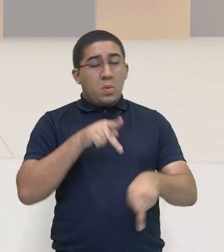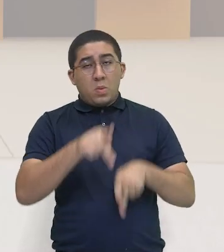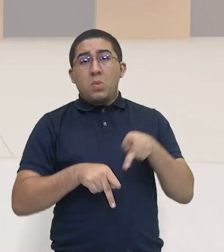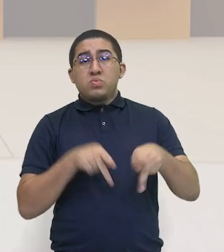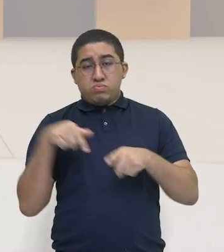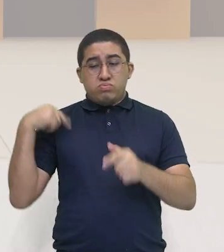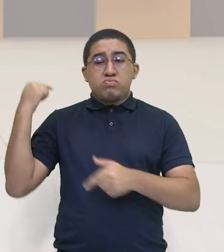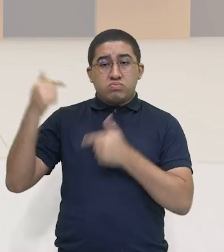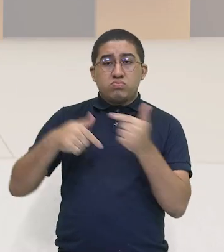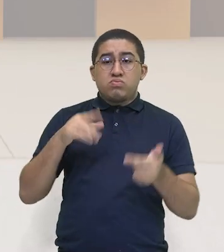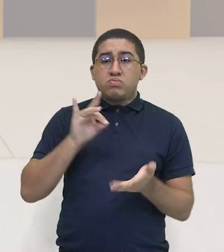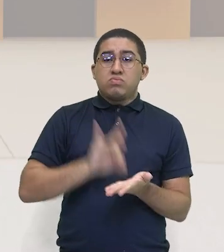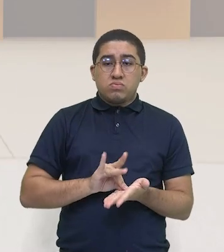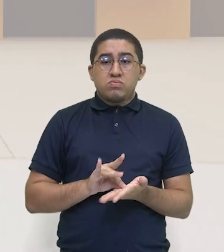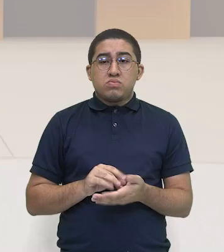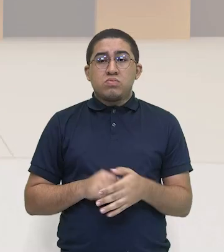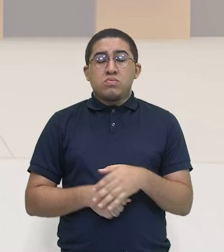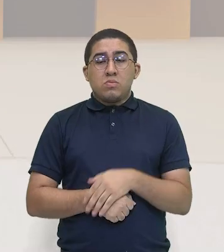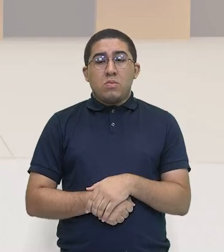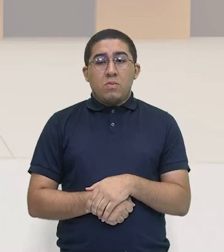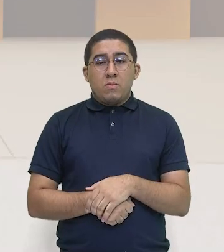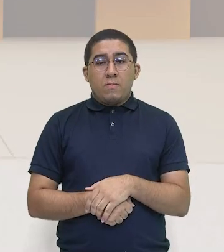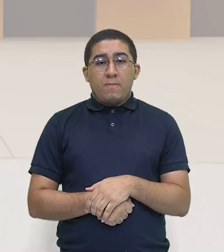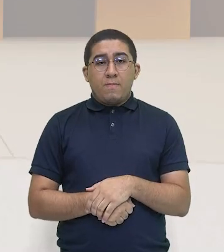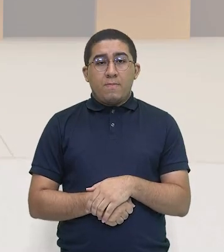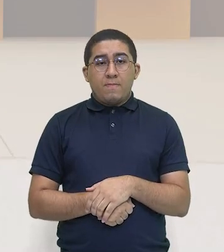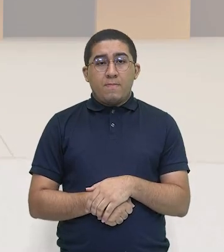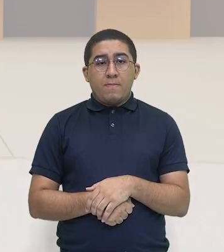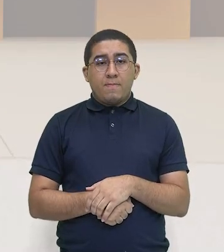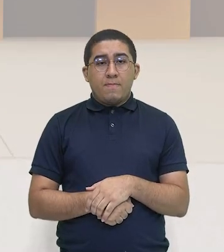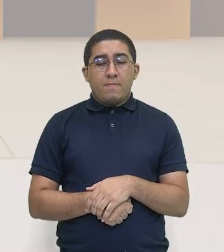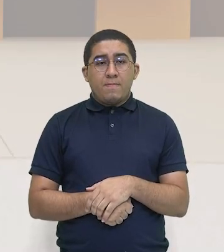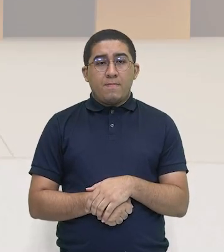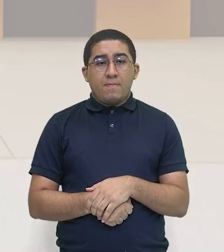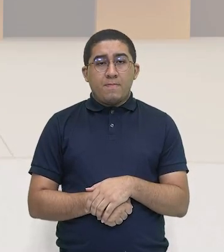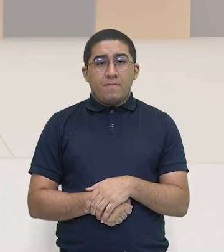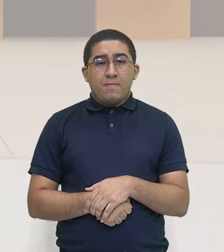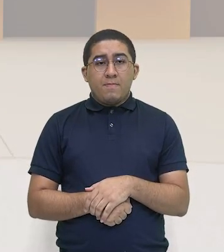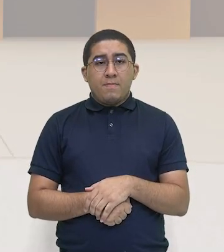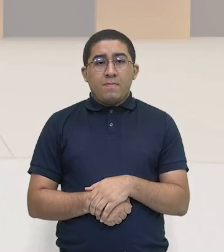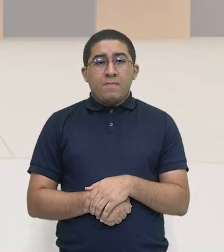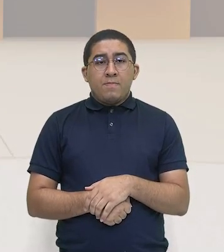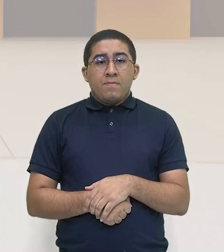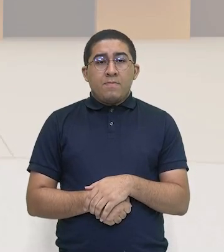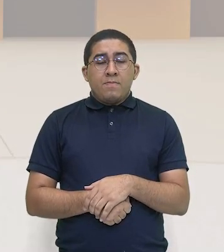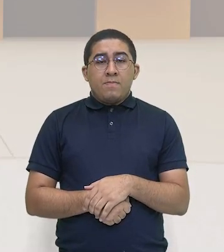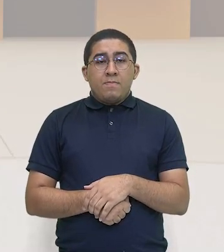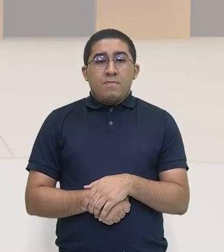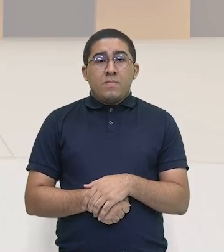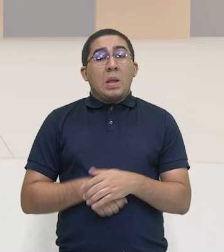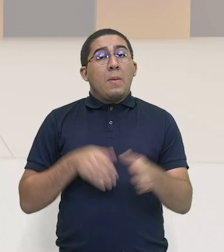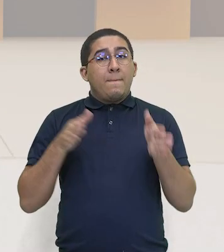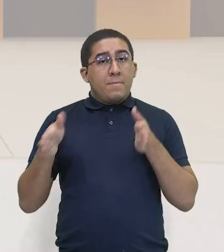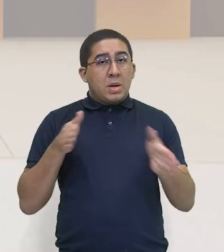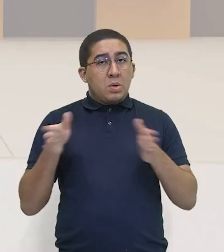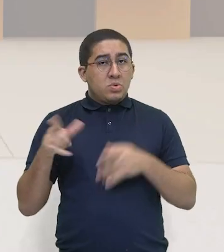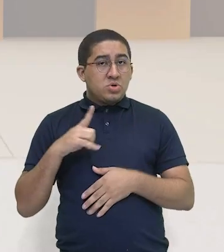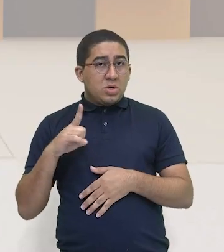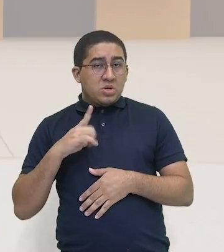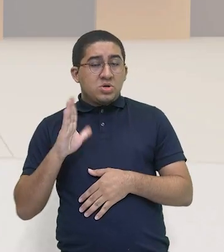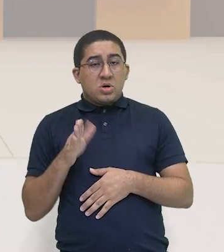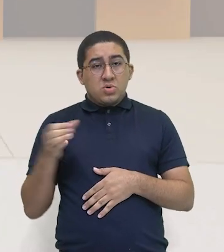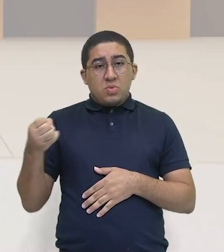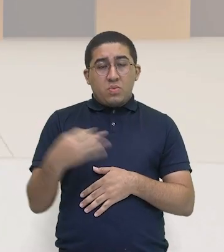né? Exatamente. Pessoal, mais recentemente, né, no período aqui mais recente, Bem nós tivemos uma mesmo, atualização, né, professor? É,